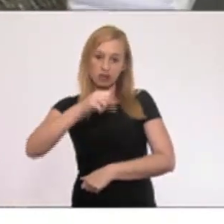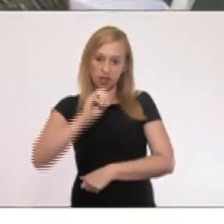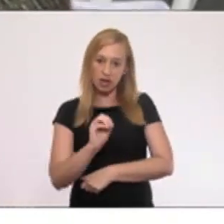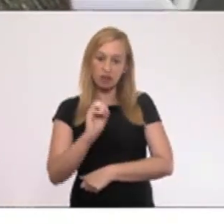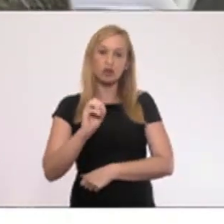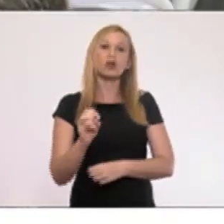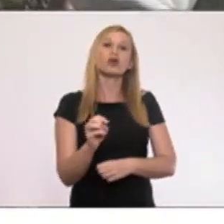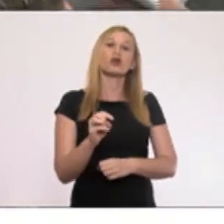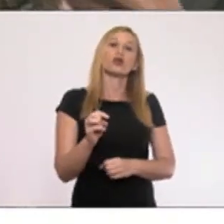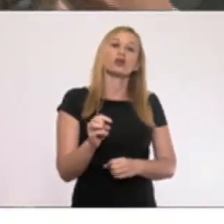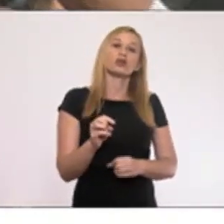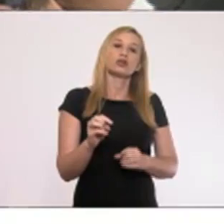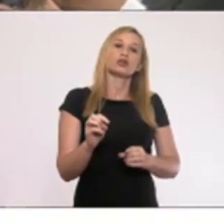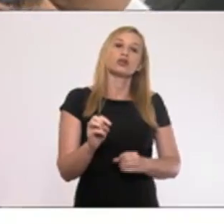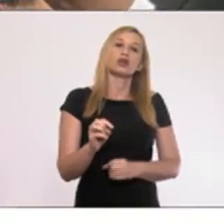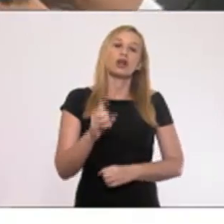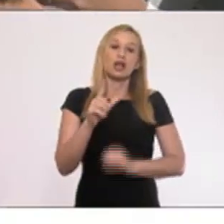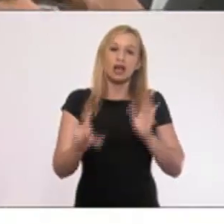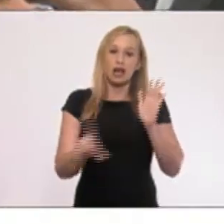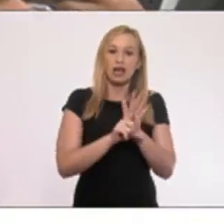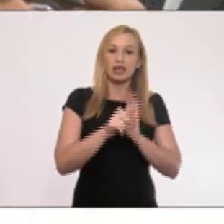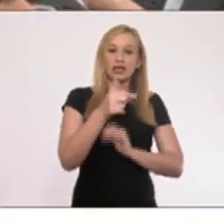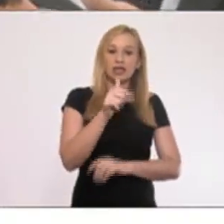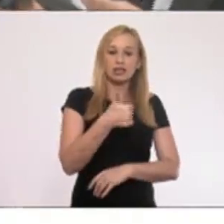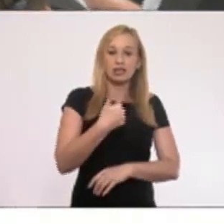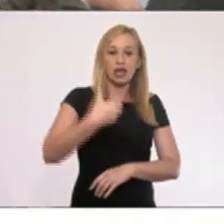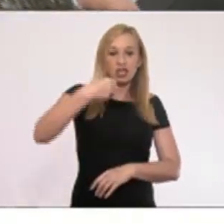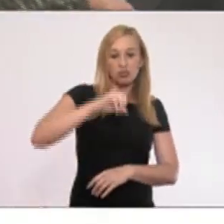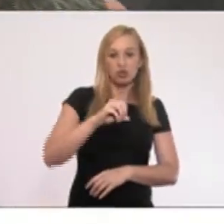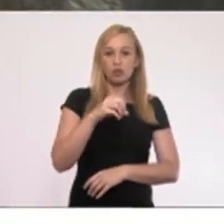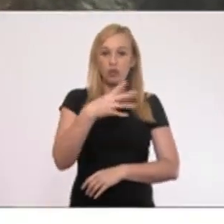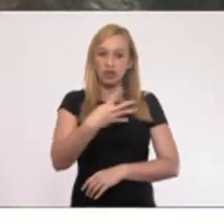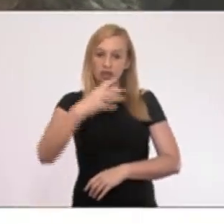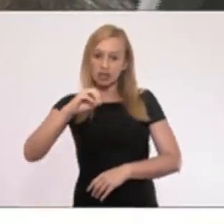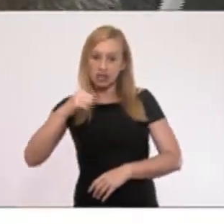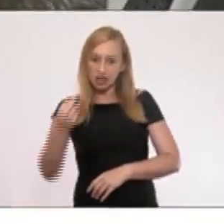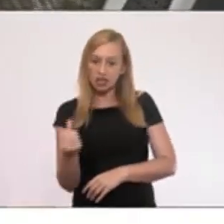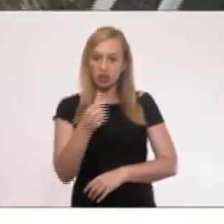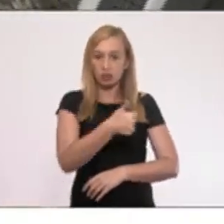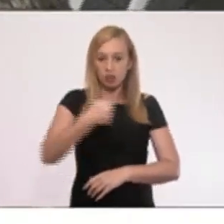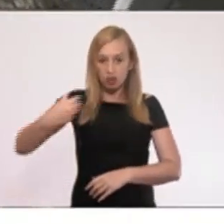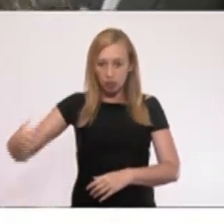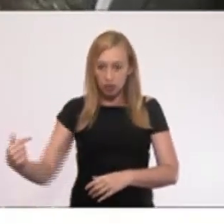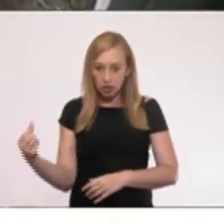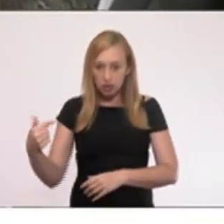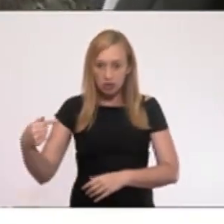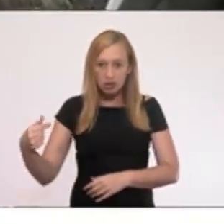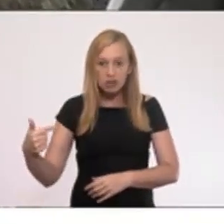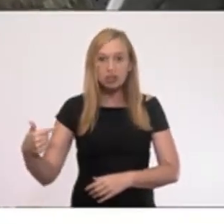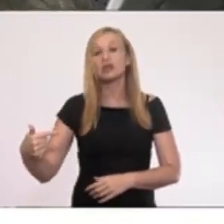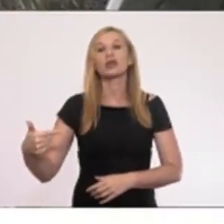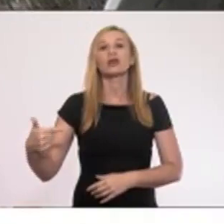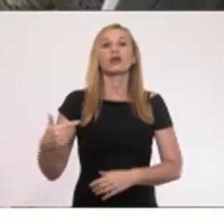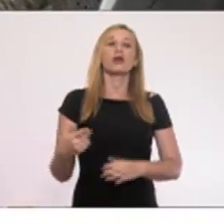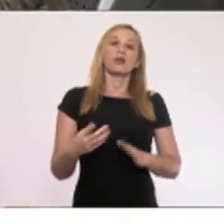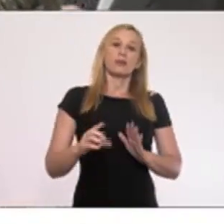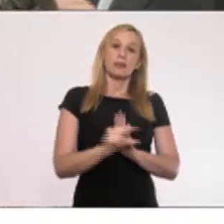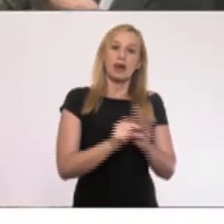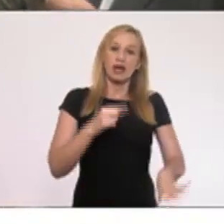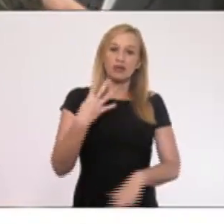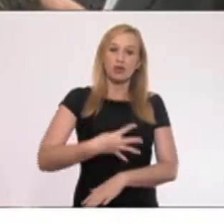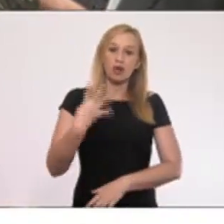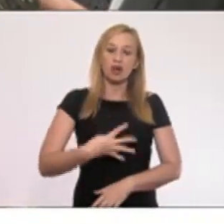Civil Brasileiro, Lei 10.406, de 2002. Parágrafo 4º. A presença